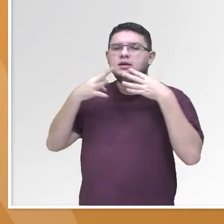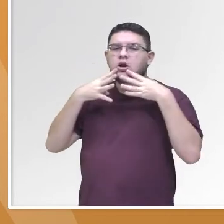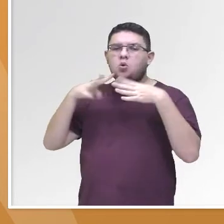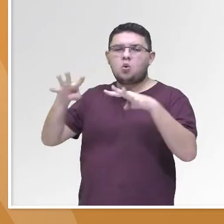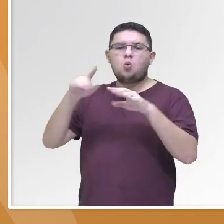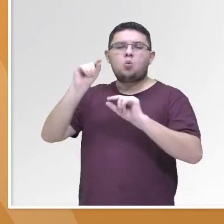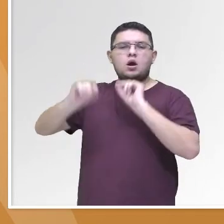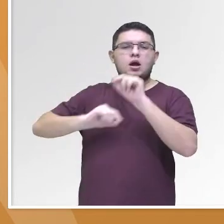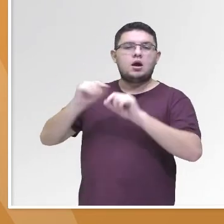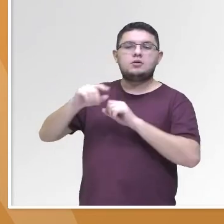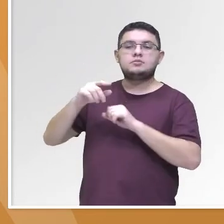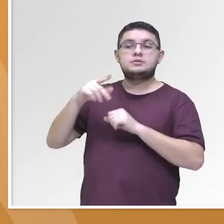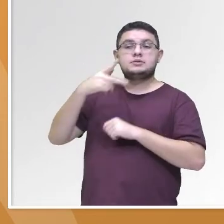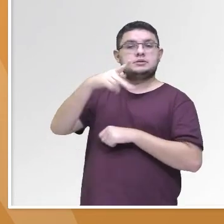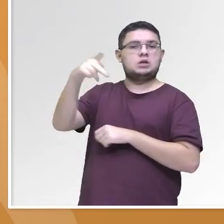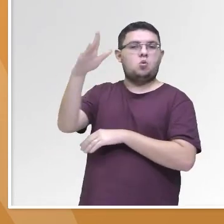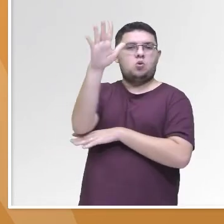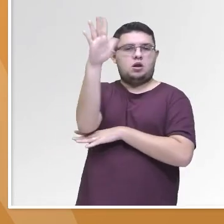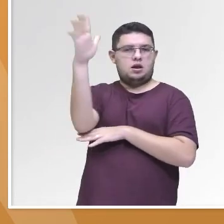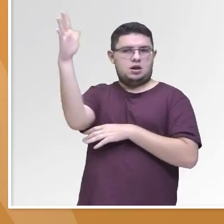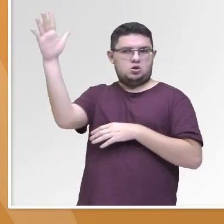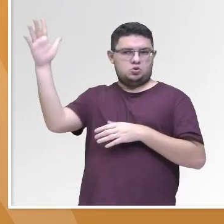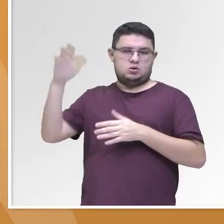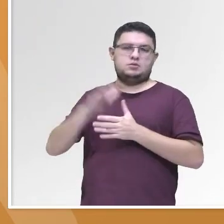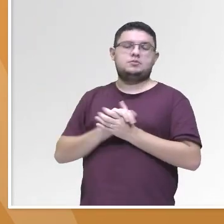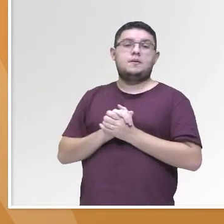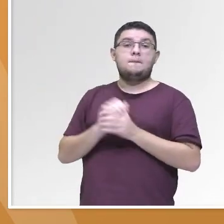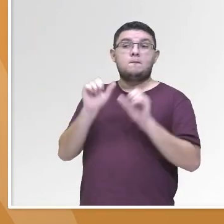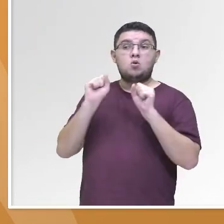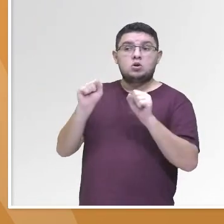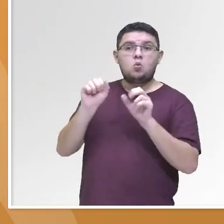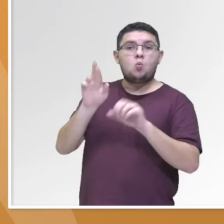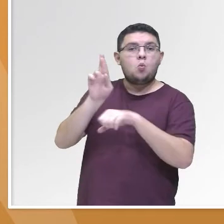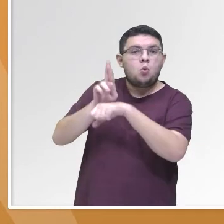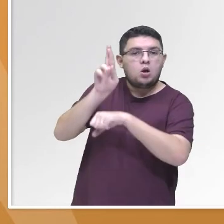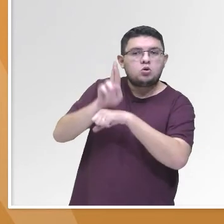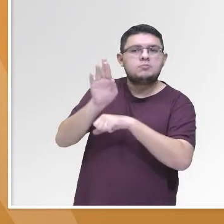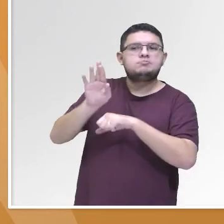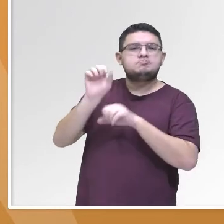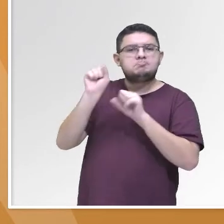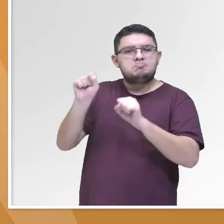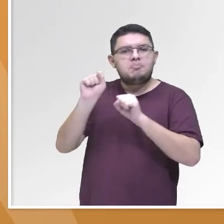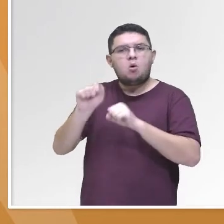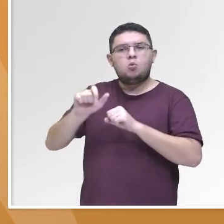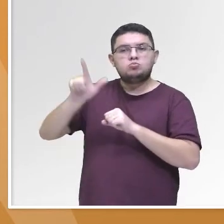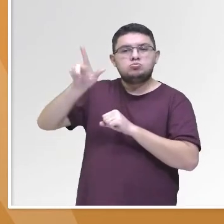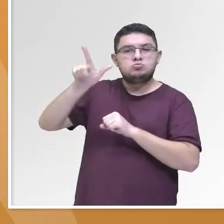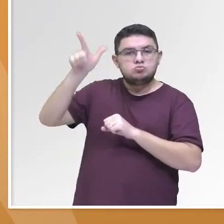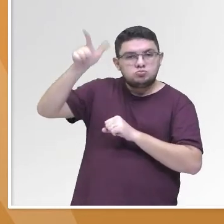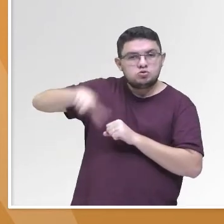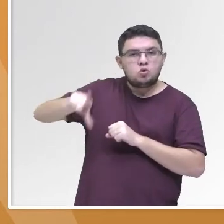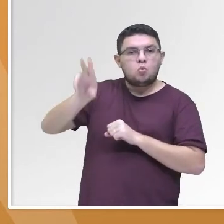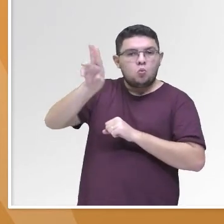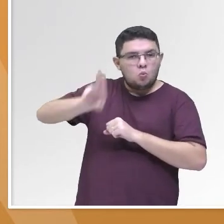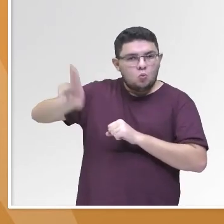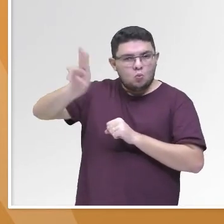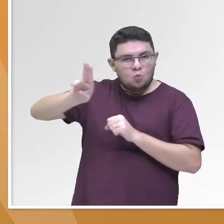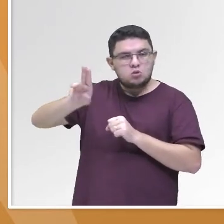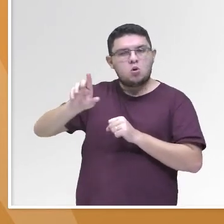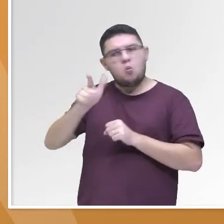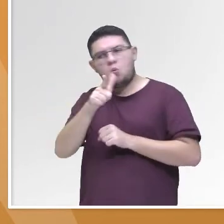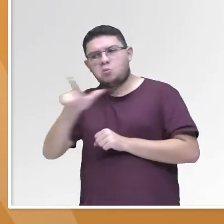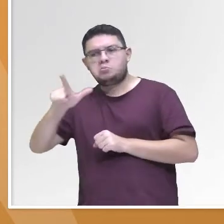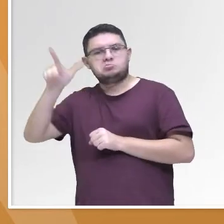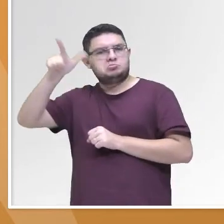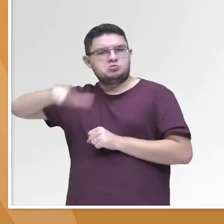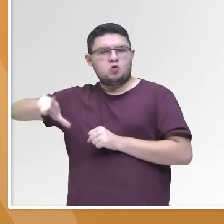da natureza, né, seja ele um recurso renovável ou um recurso não renovável. Então, a maior